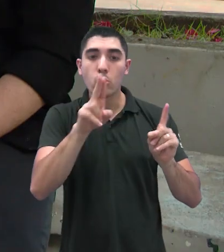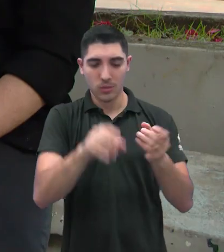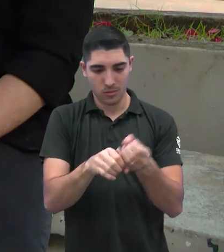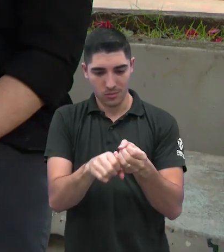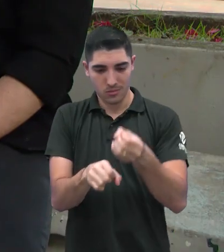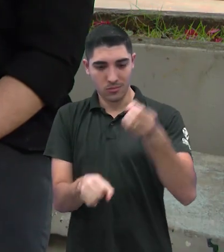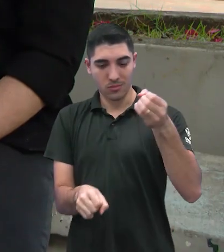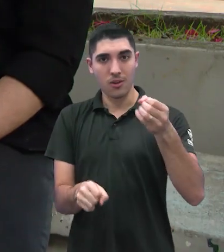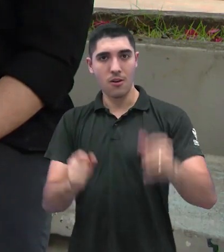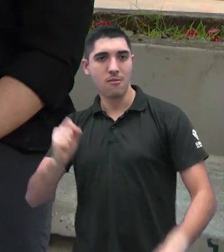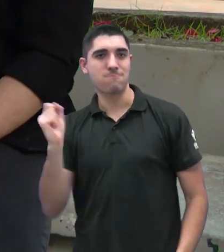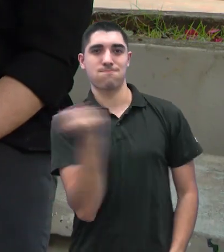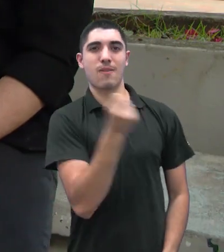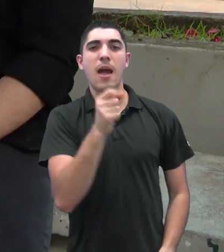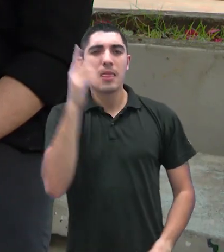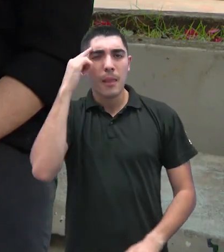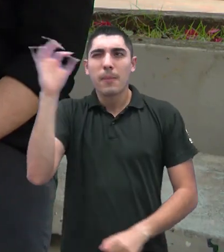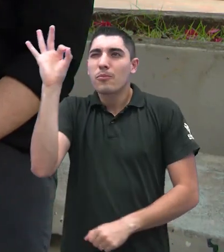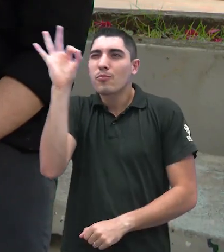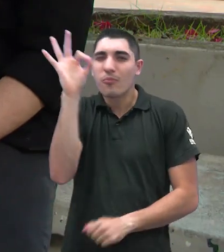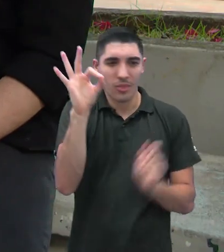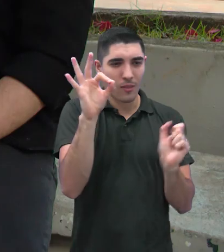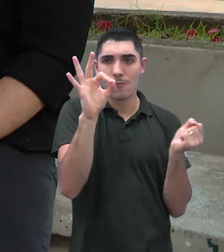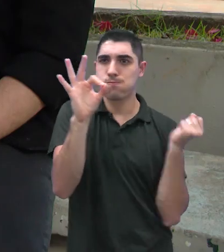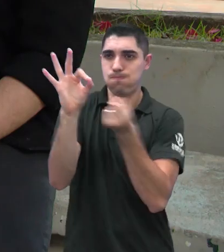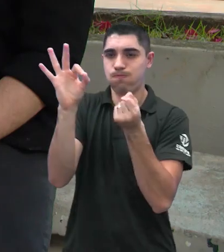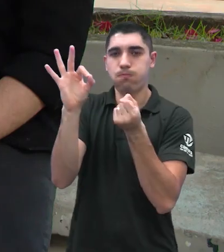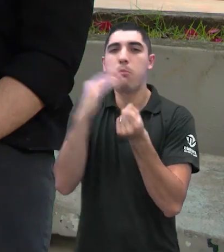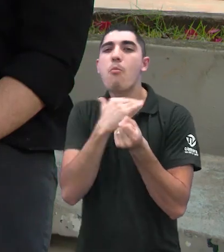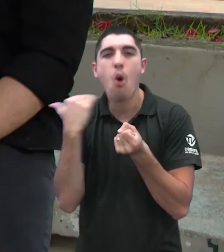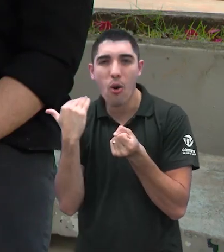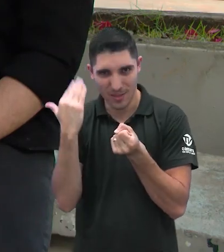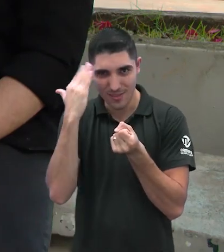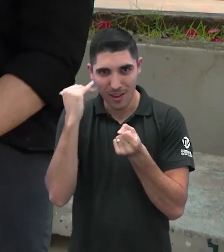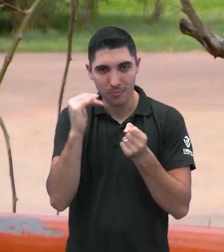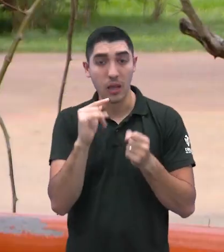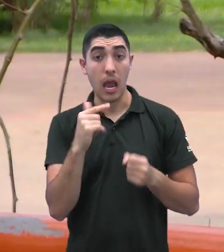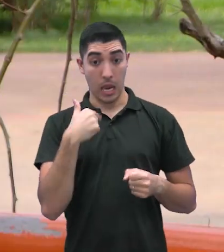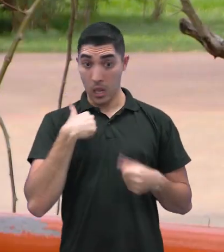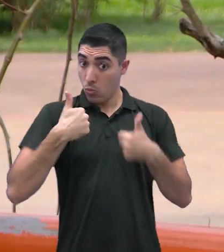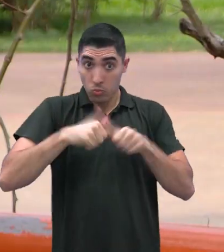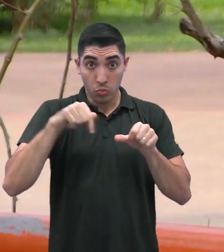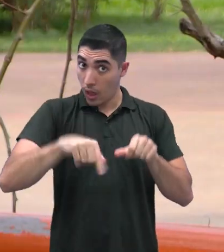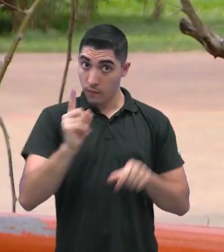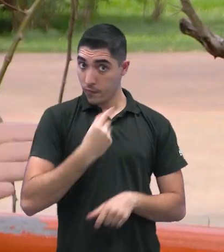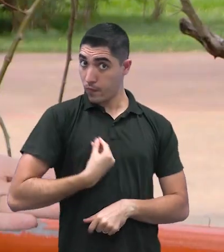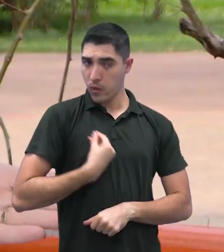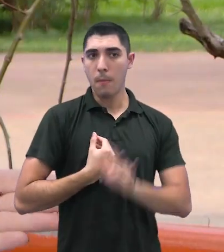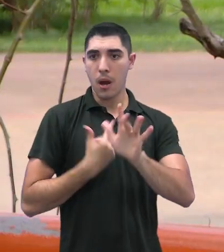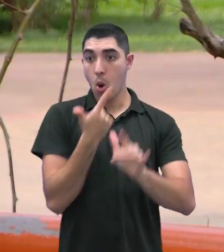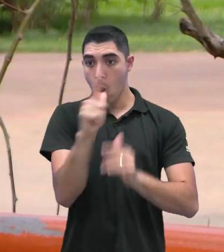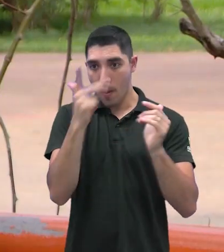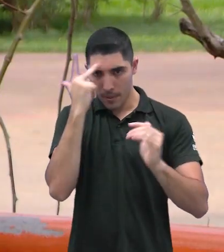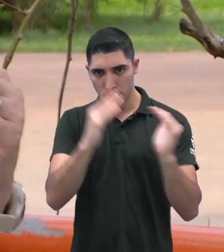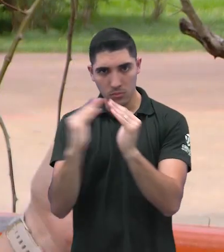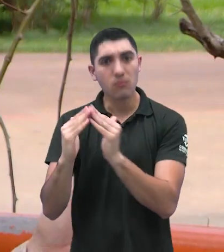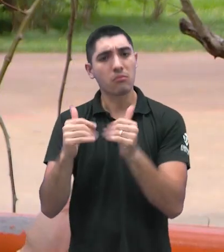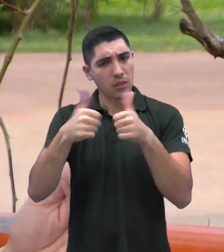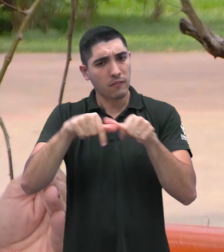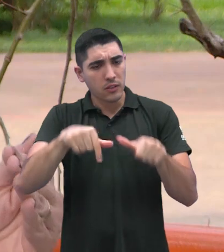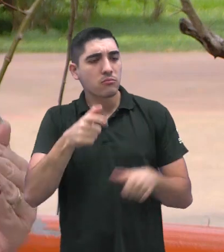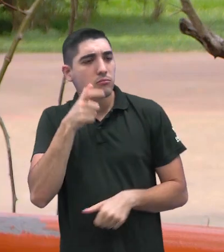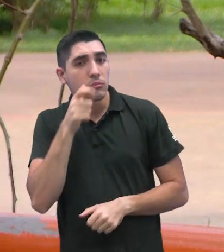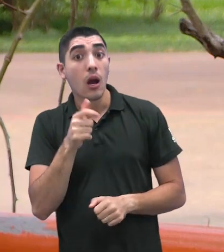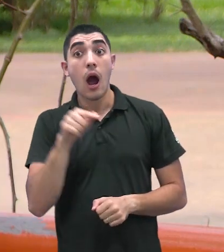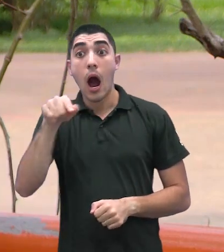aquelas de matar mosquito na mão. Eu não estava aqui, mas os vizinhos estavam e eles contaram que ela não